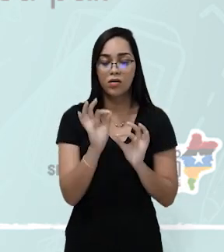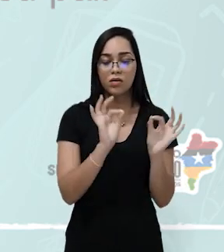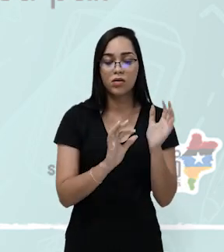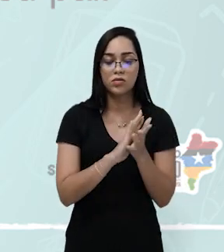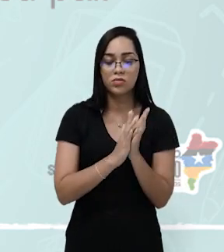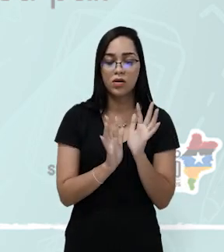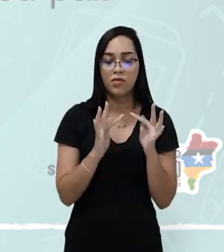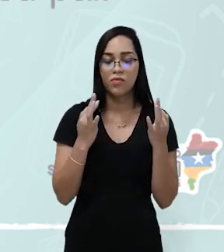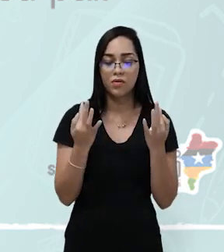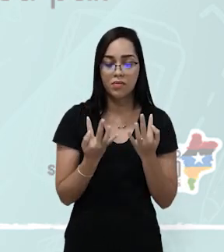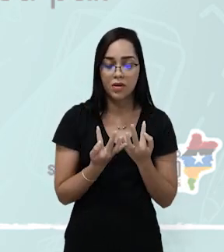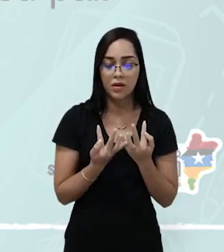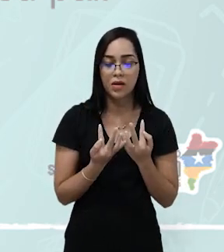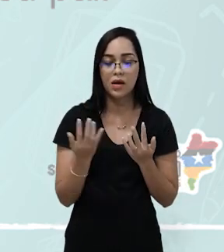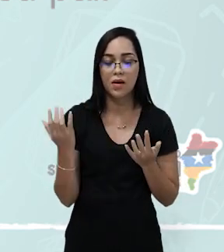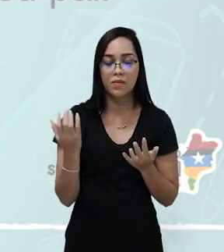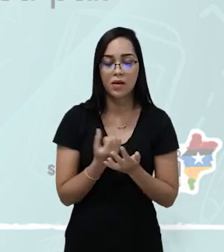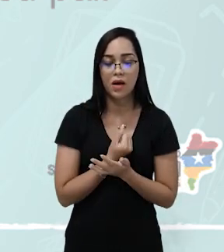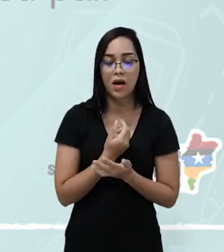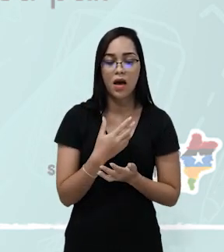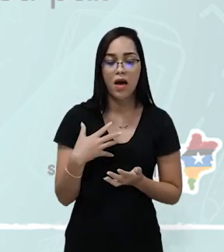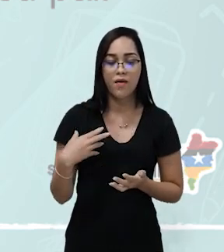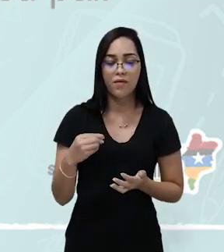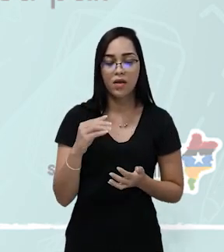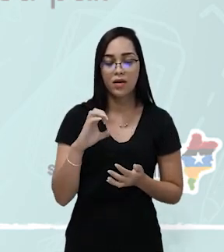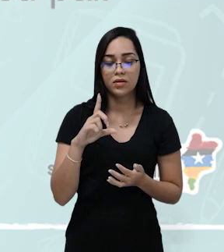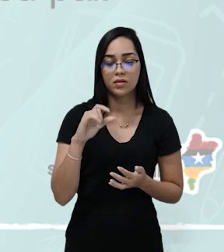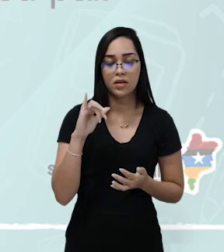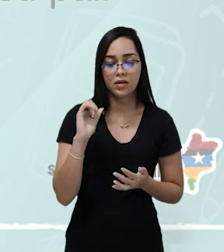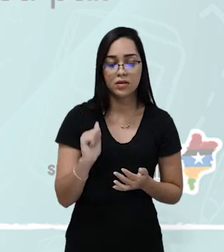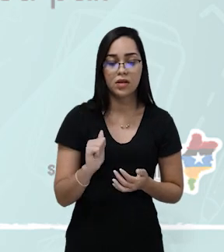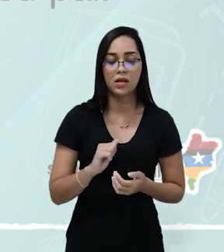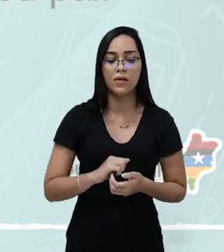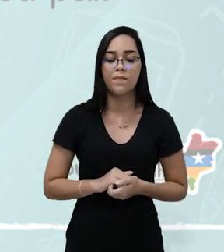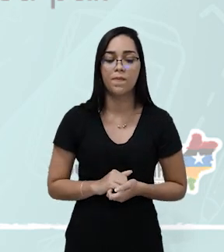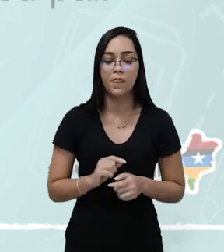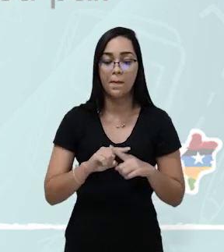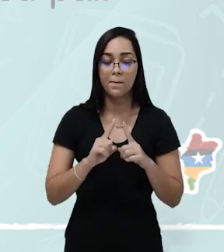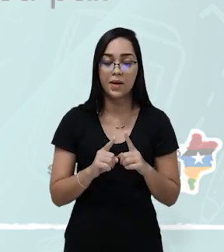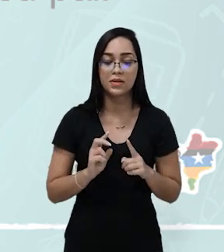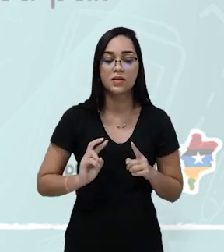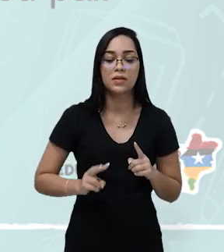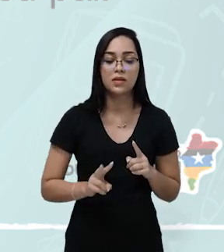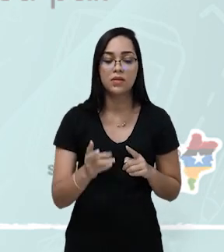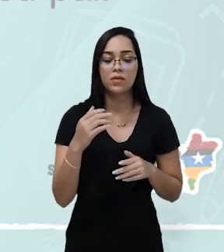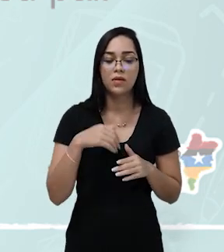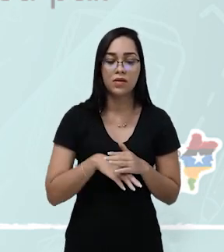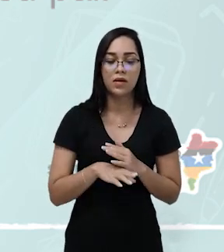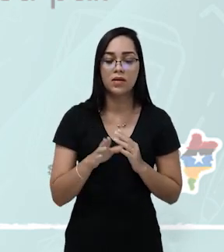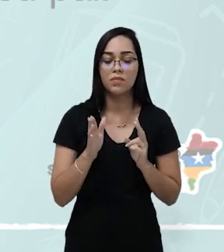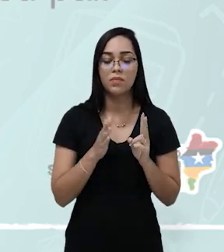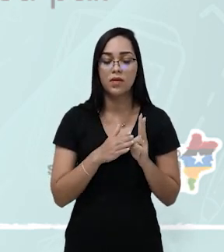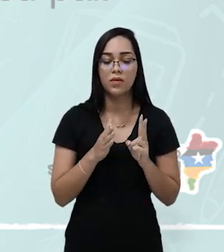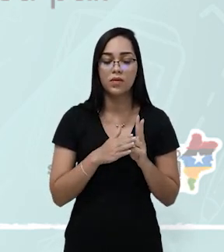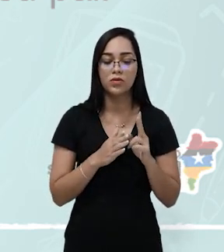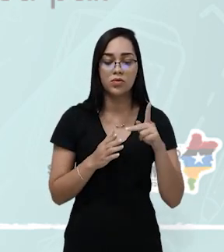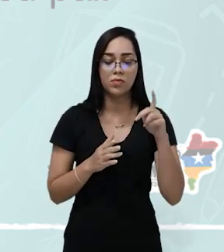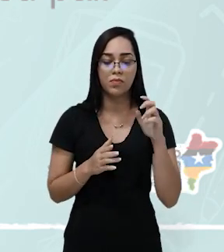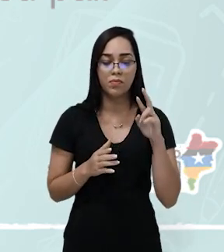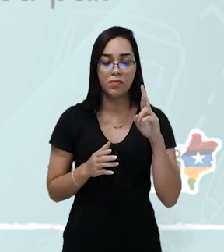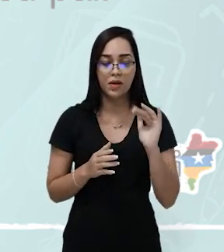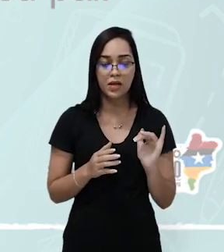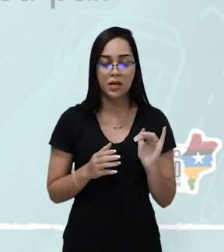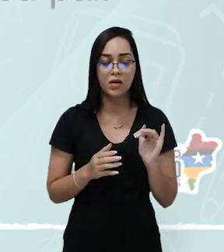planejava destruir a família desse e raptar sua filha Cecília. Porém, ela estava sempre muito bem guardada pelo